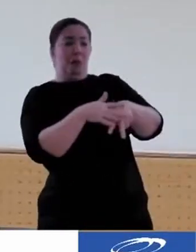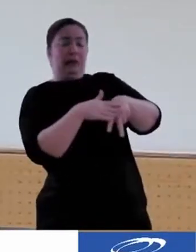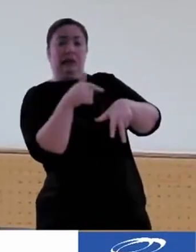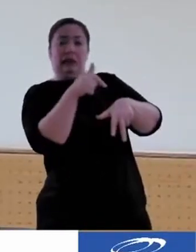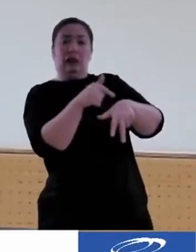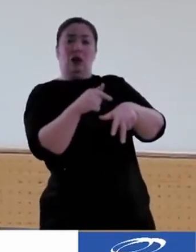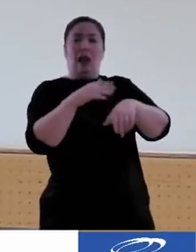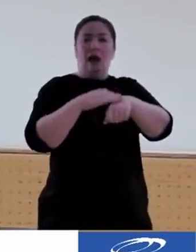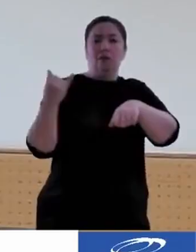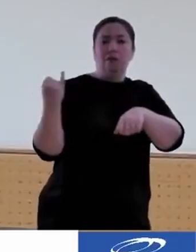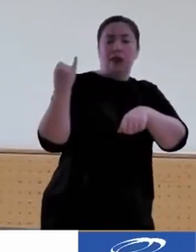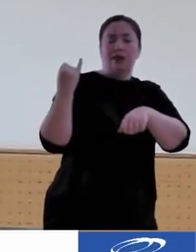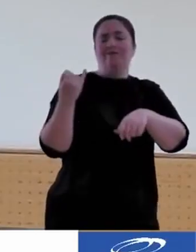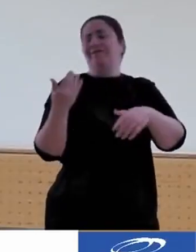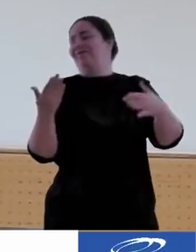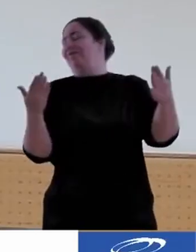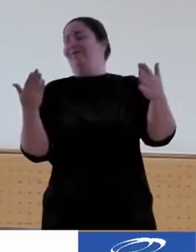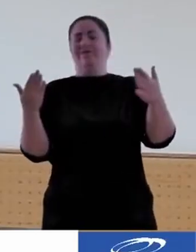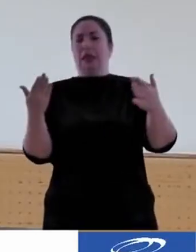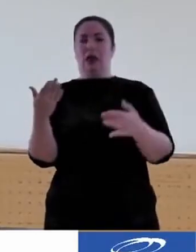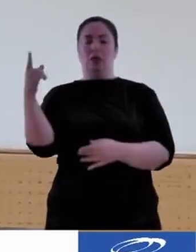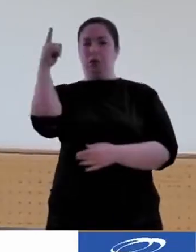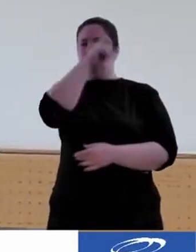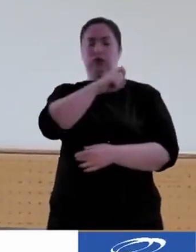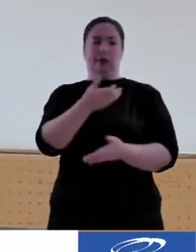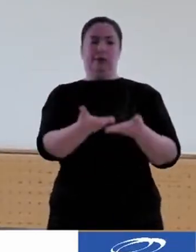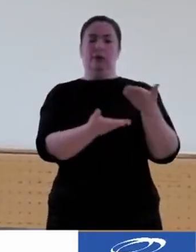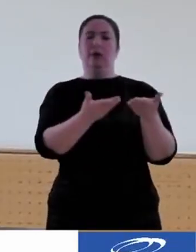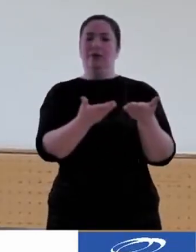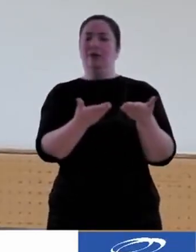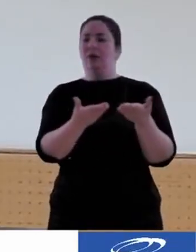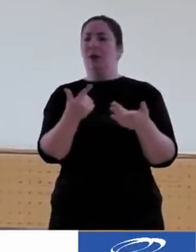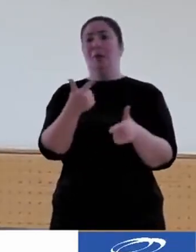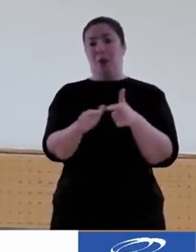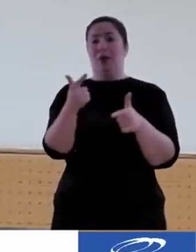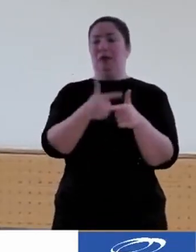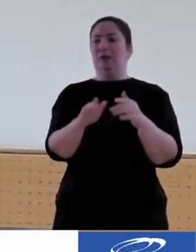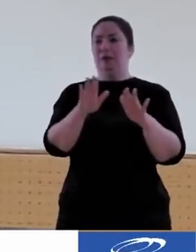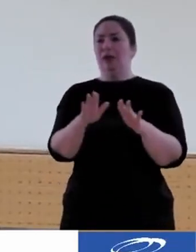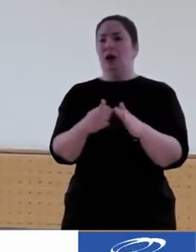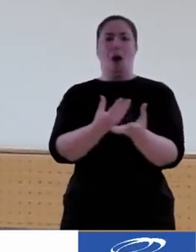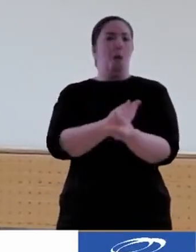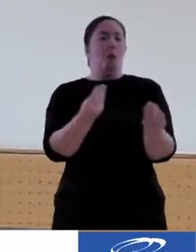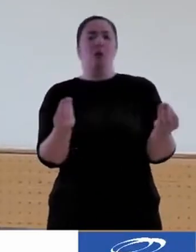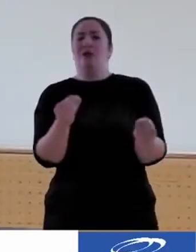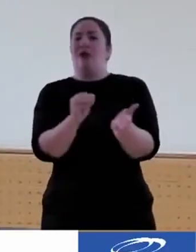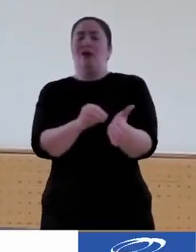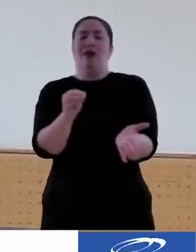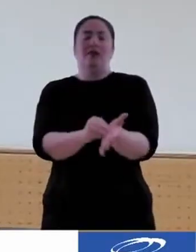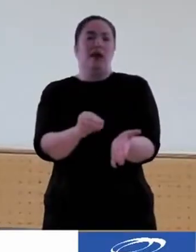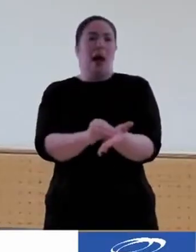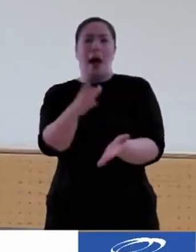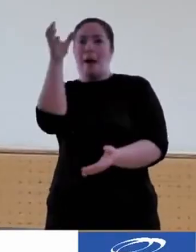iniciativa fantástica. Eu espero que continue aí durante muito tempo. A gente tem muita coisa para aprender em relação à infecção. Você vê que o